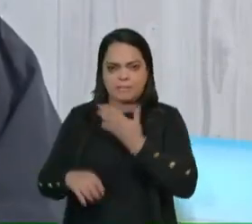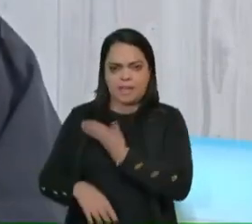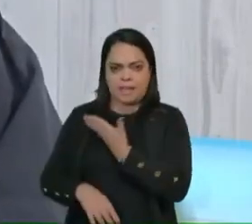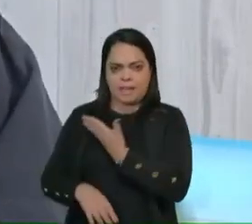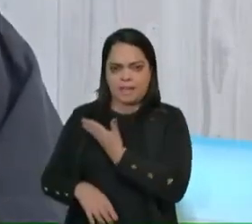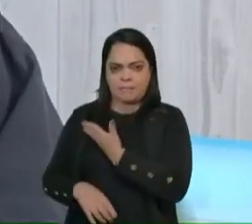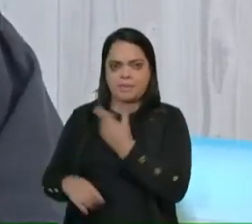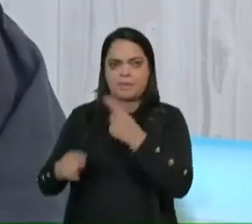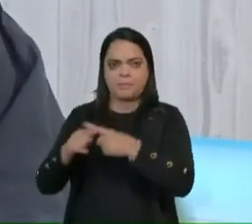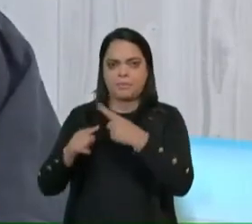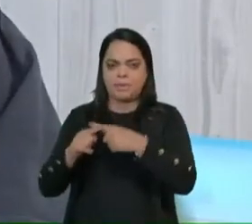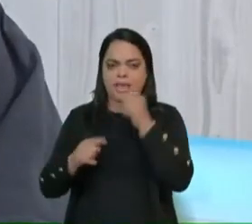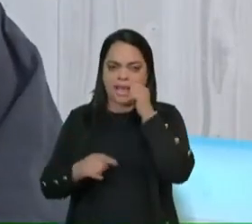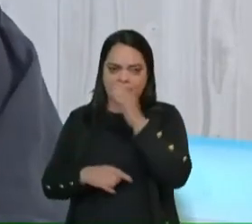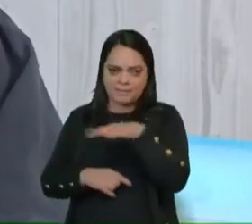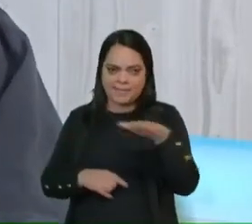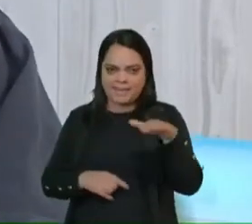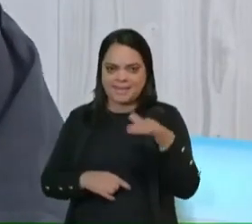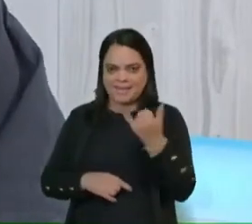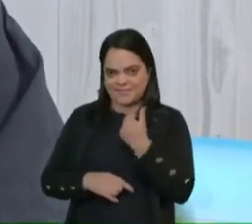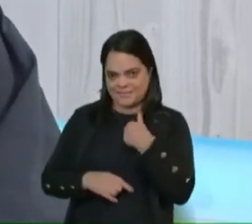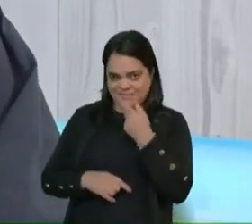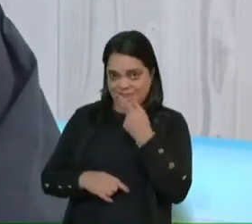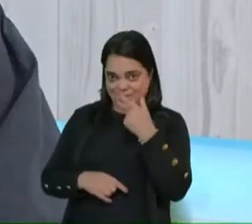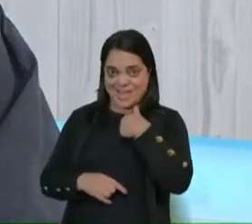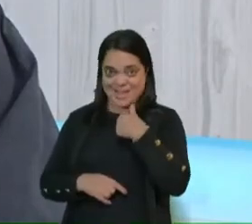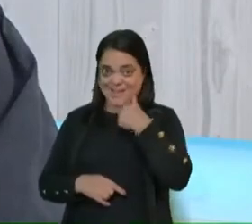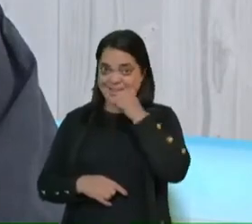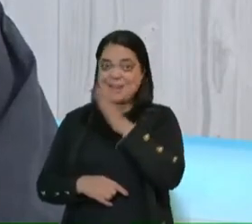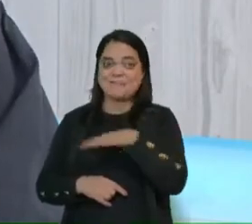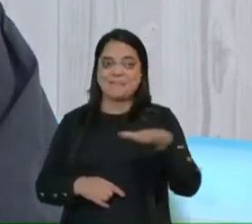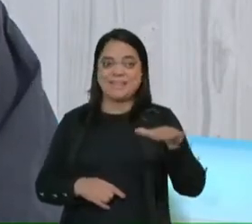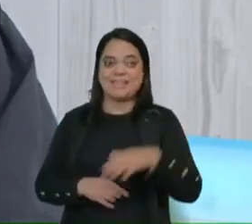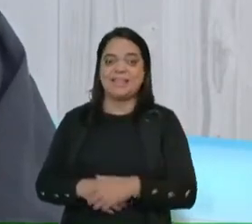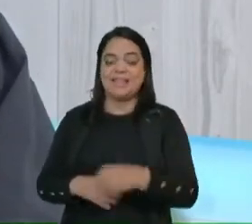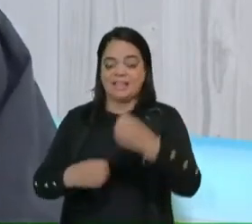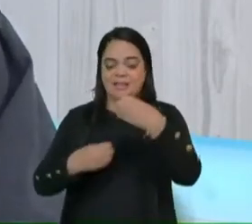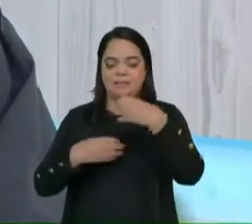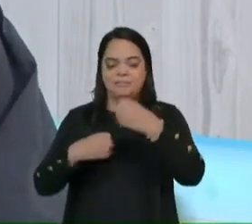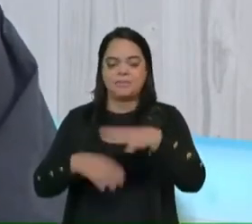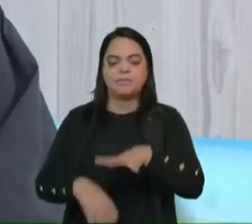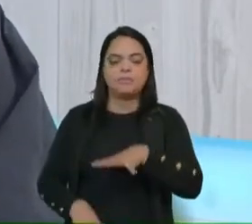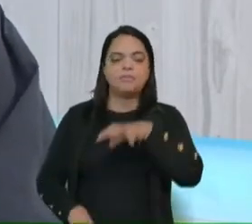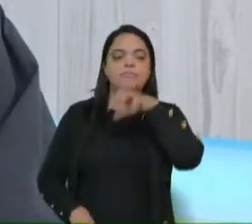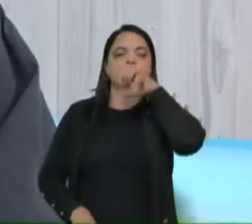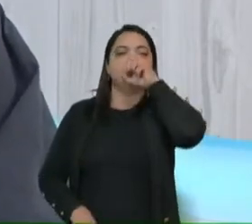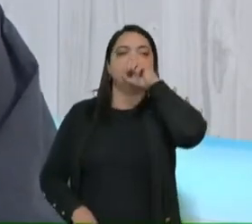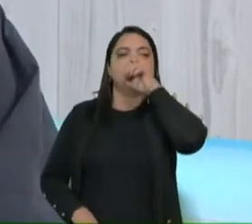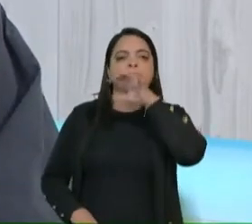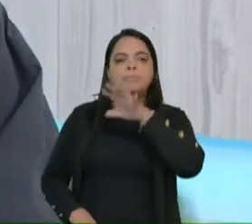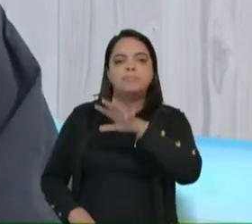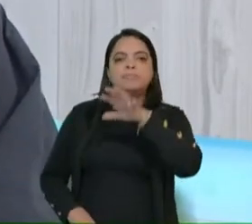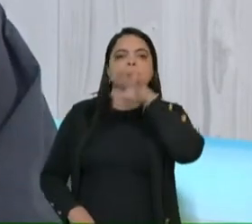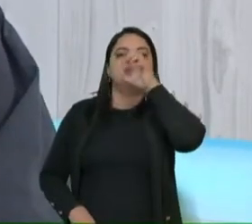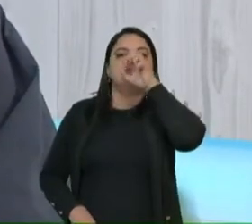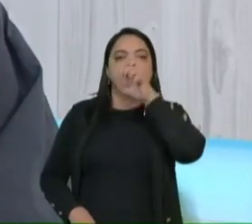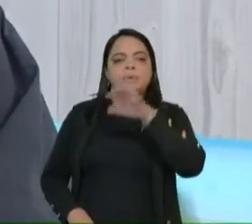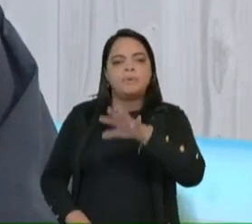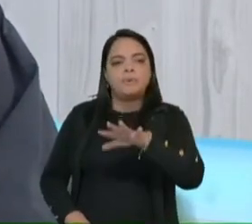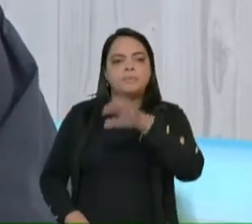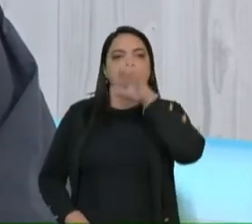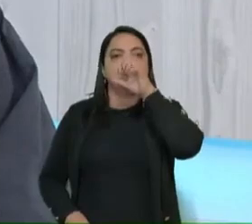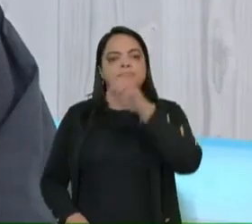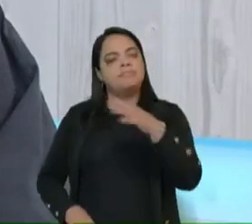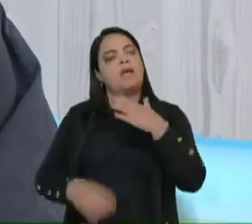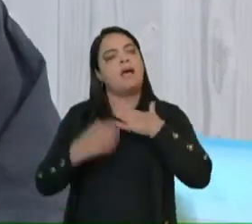porque aquela menina me chamou de menina ainda eh me ensinou a respirar e essa respiração ela